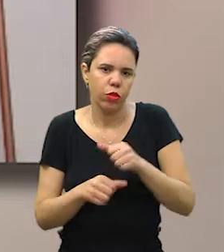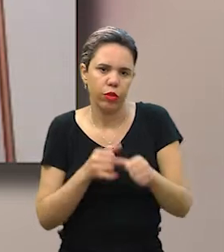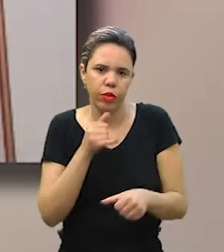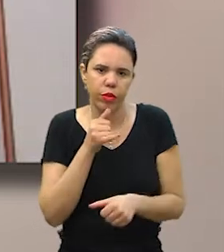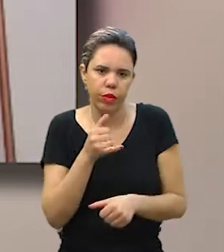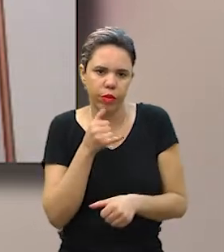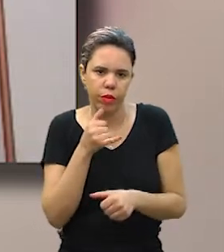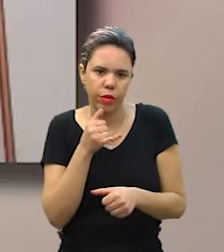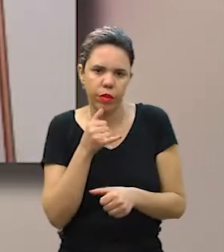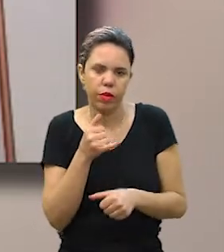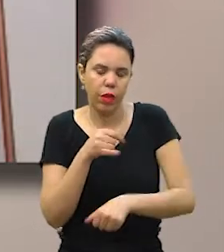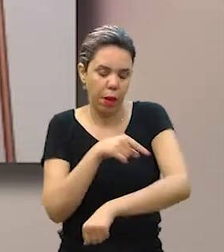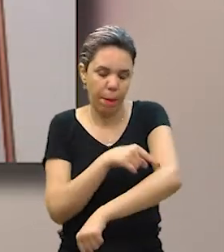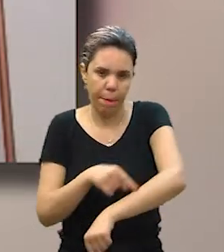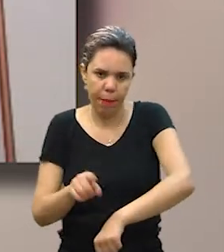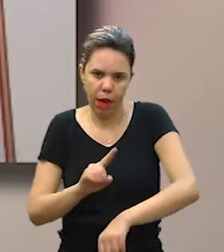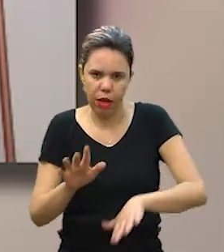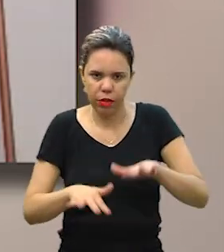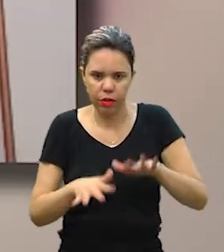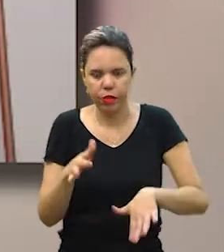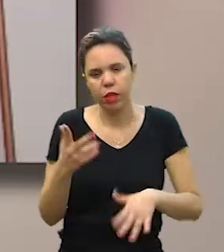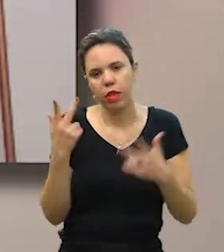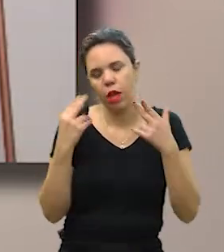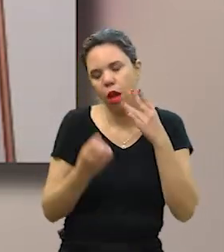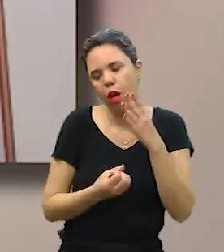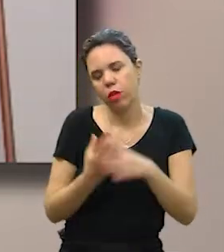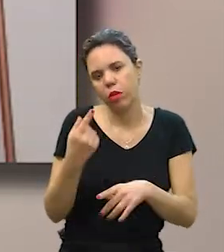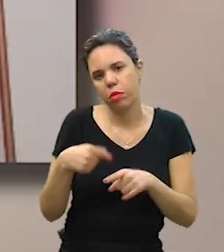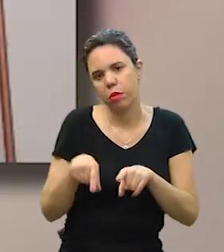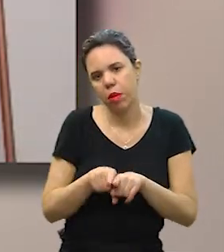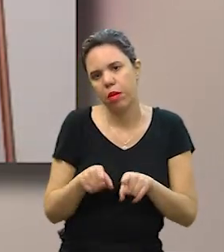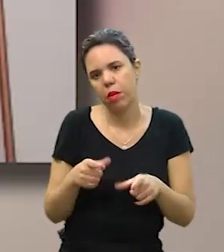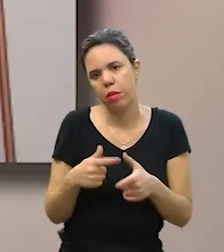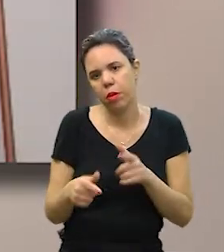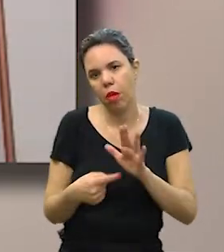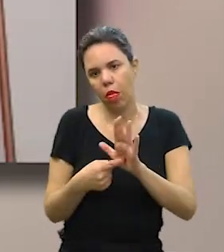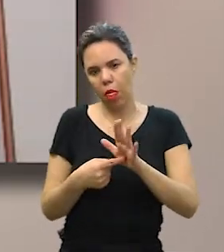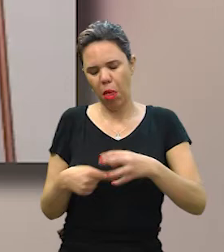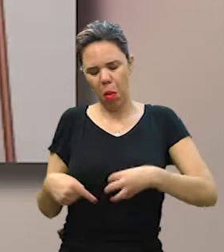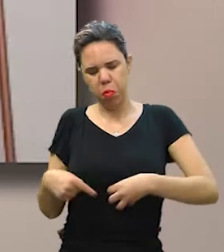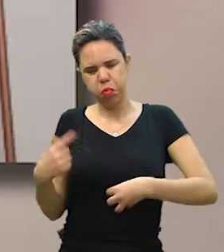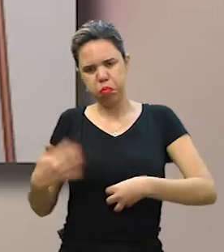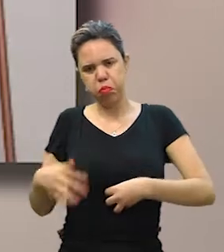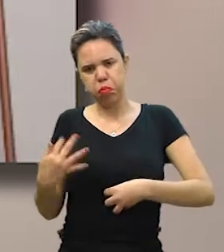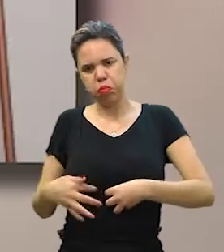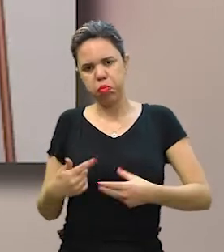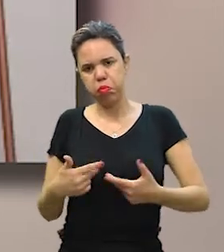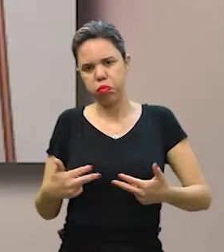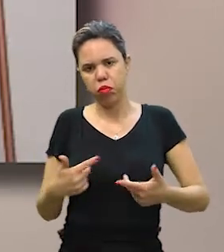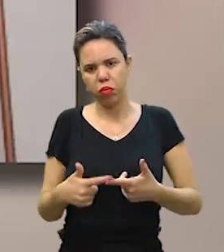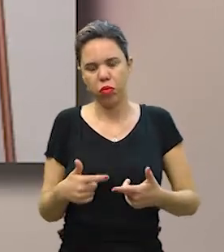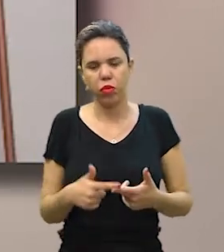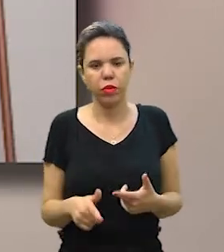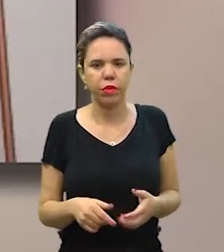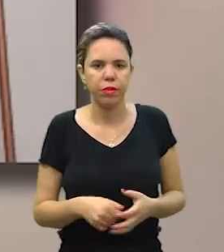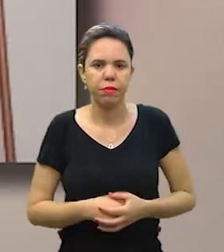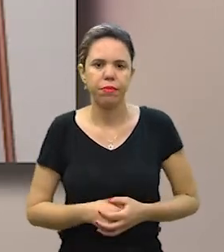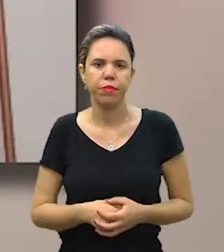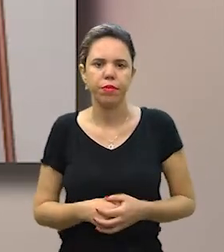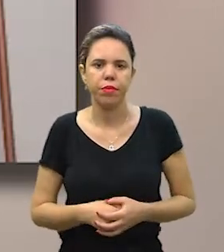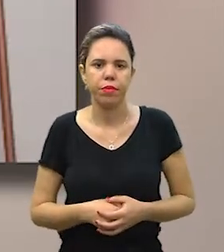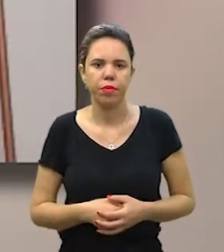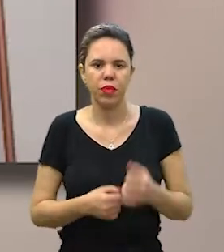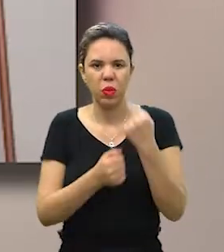cutâneas, alterações em pele. Normalmente eles vão dar sinais gástricos, como, por exemplo,